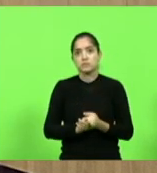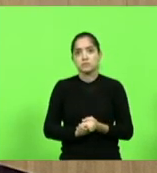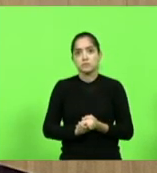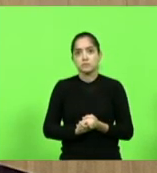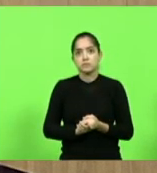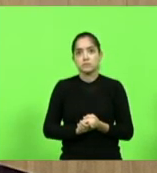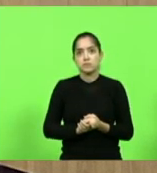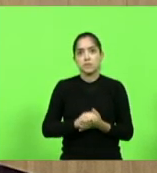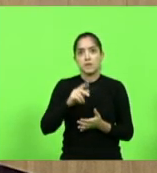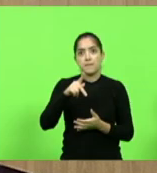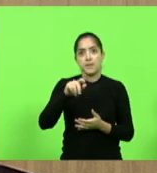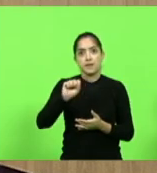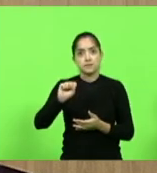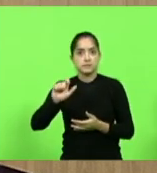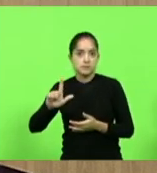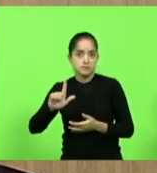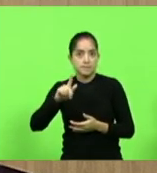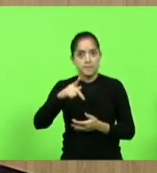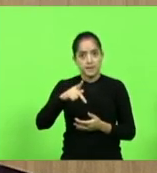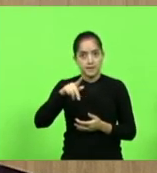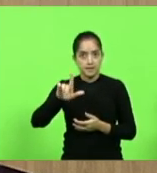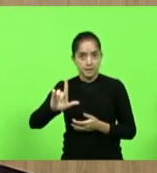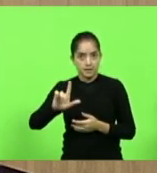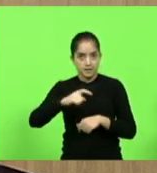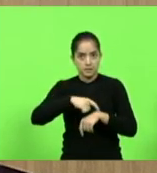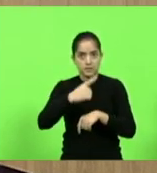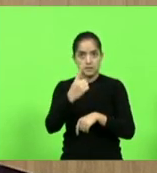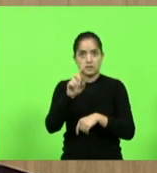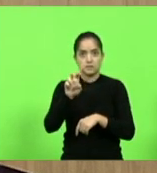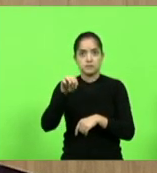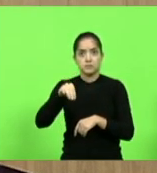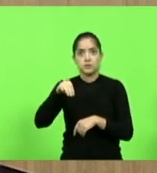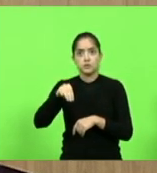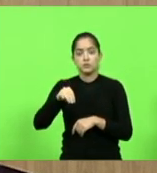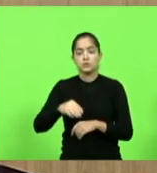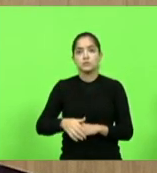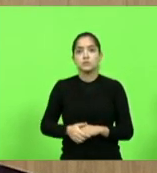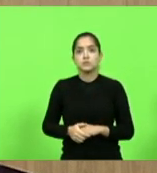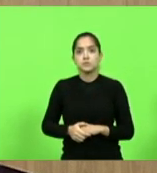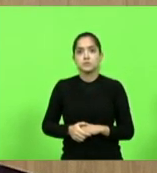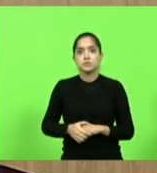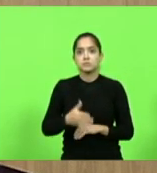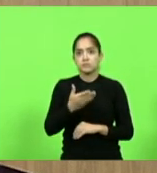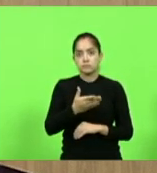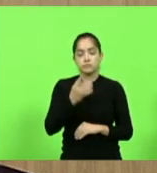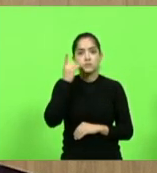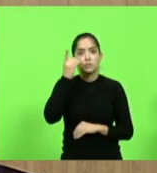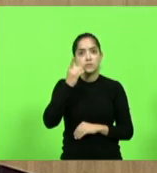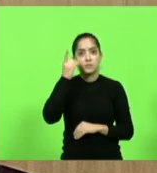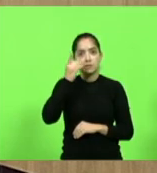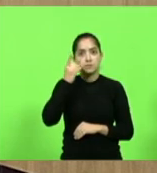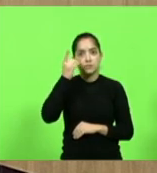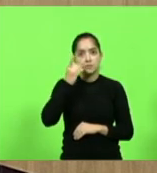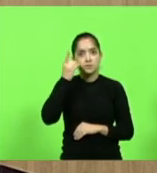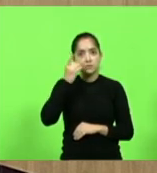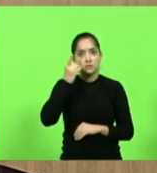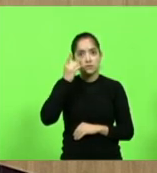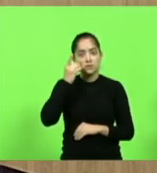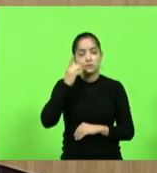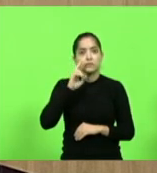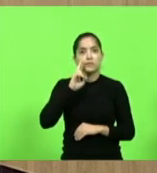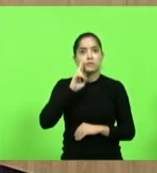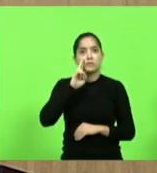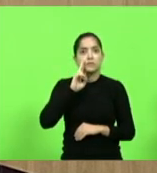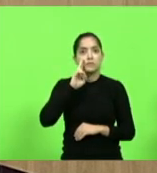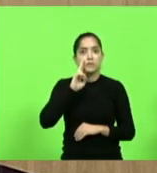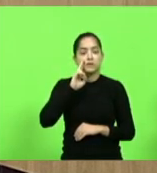Bloco PSL, PL, por 15 minutos. Eu, senhor presidente. Deputado Ivan, Vossa Excelência terá